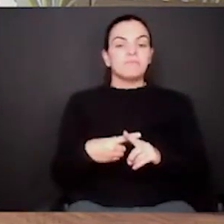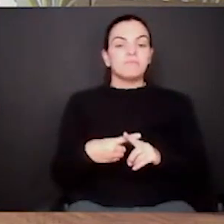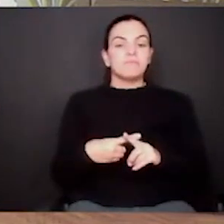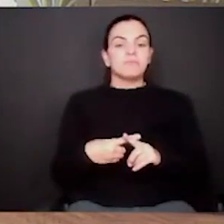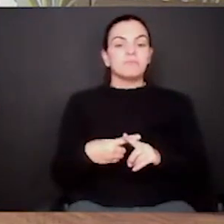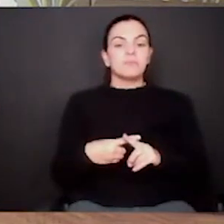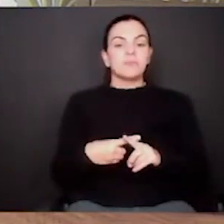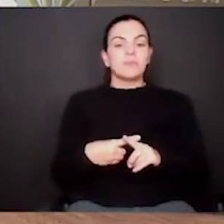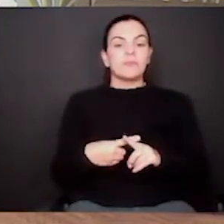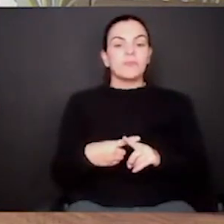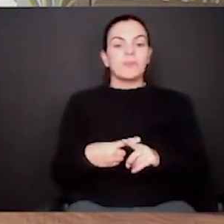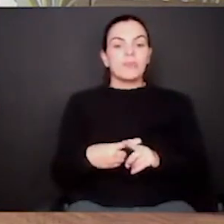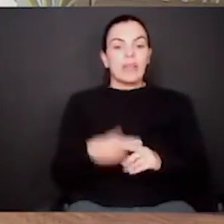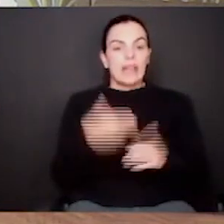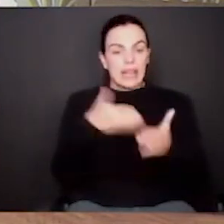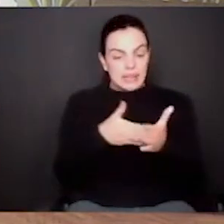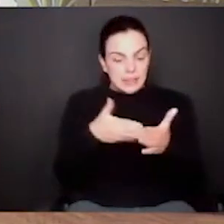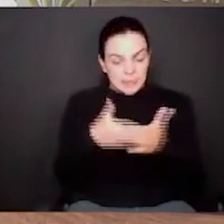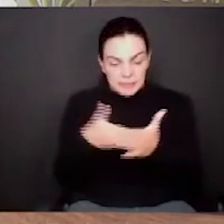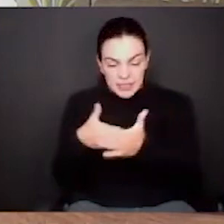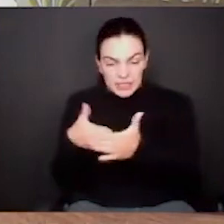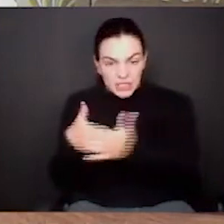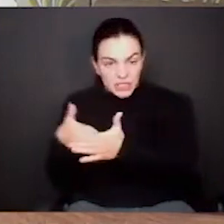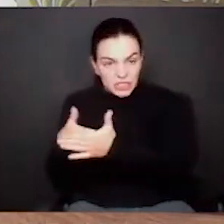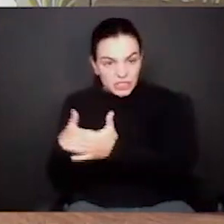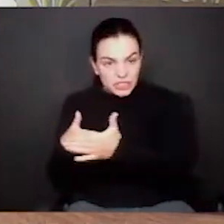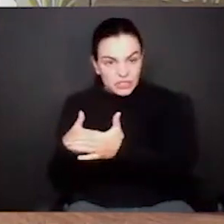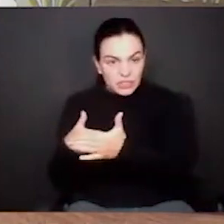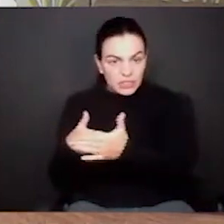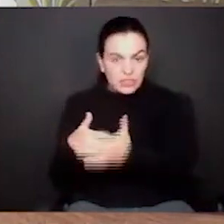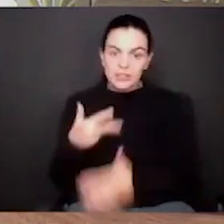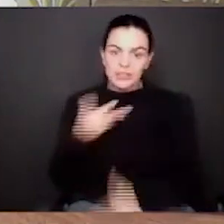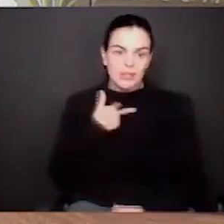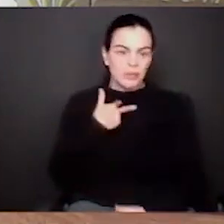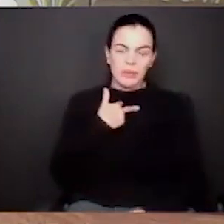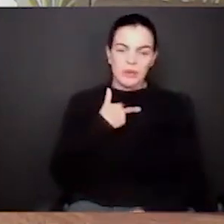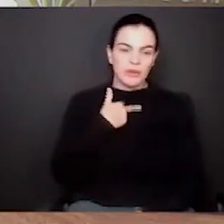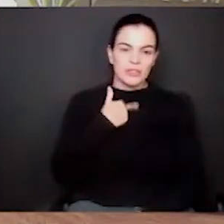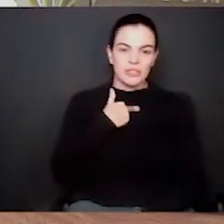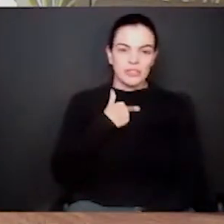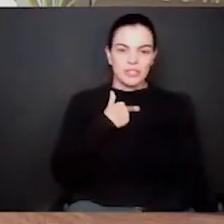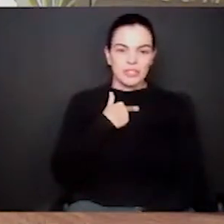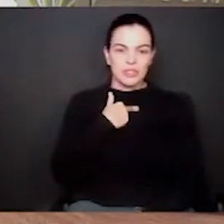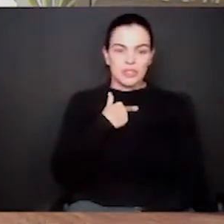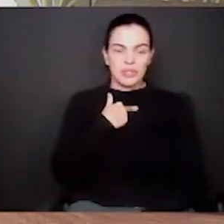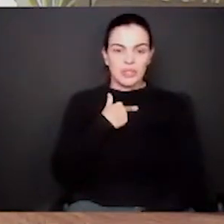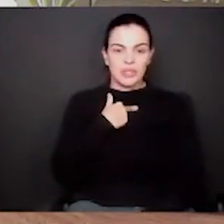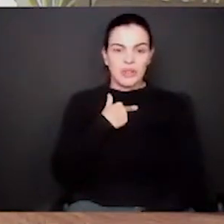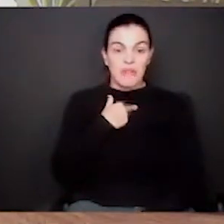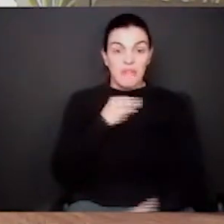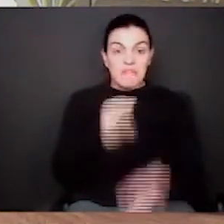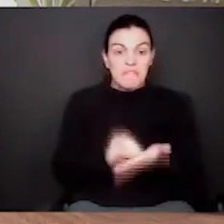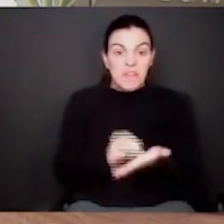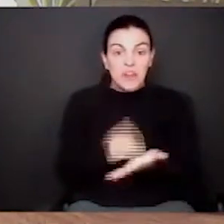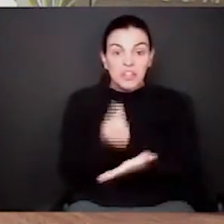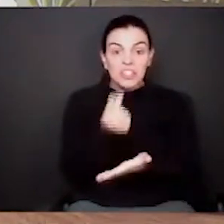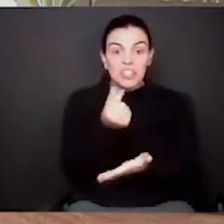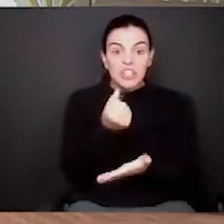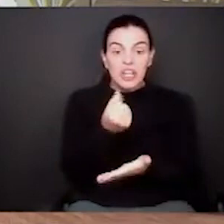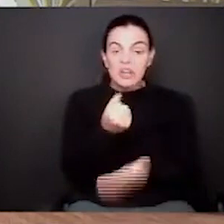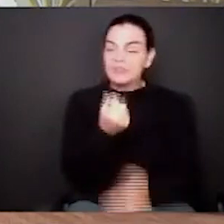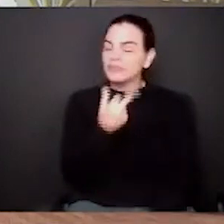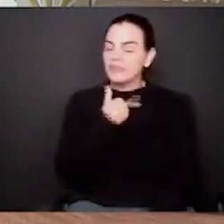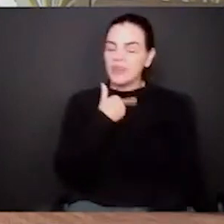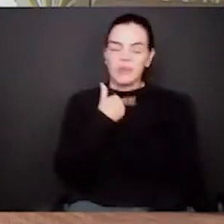restringir um único porém que seja, para dizer, não é possível, porque falta verba. Não